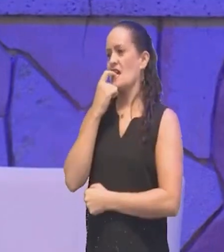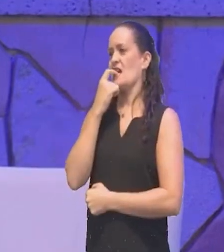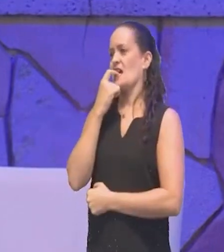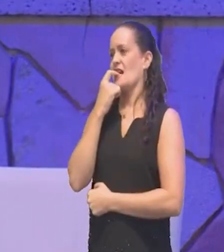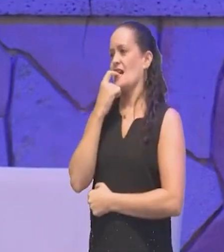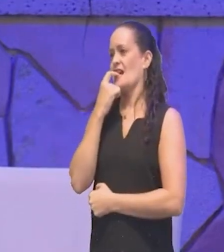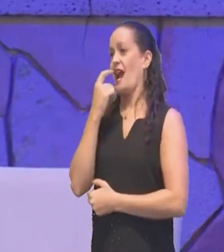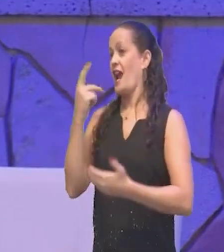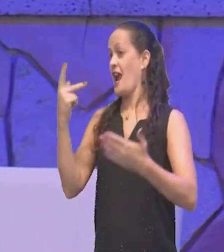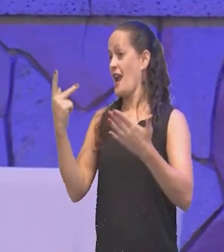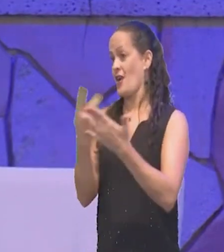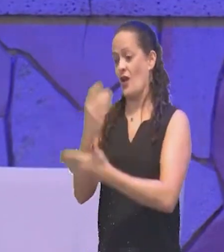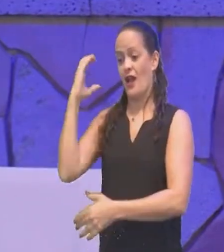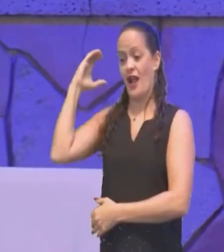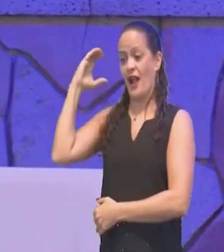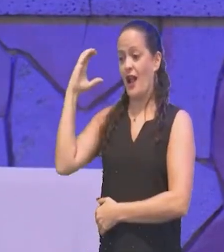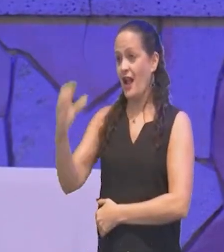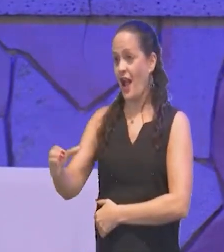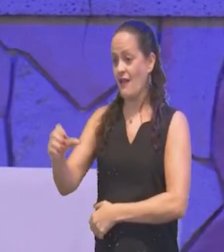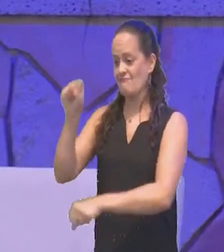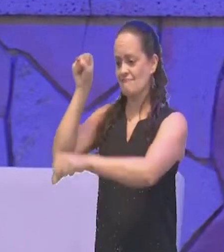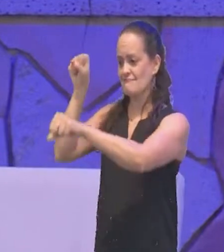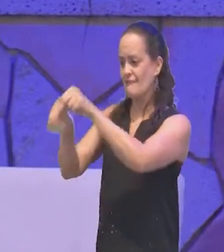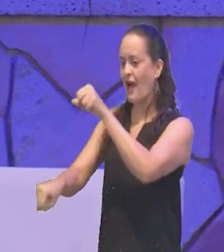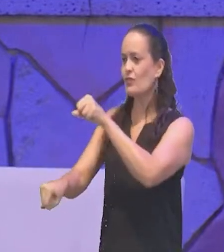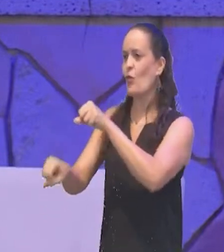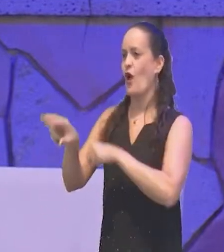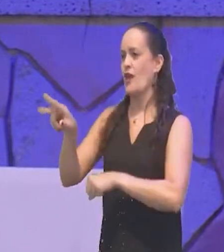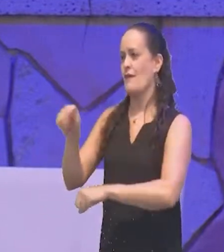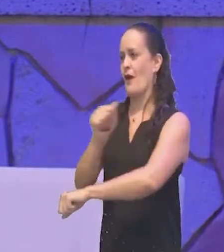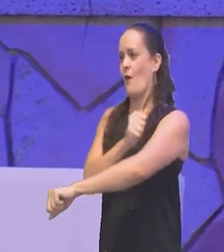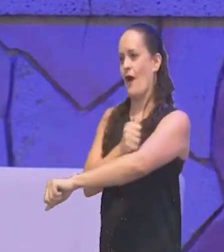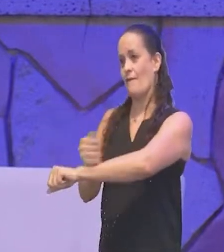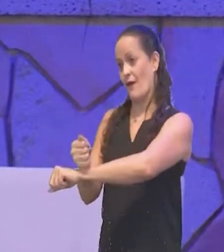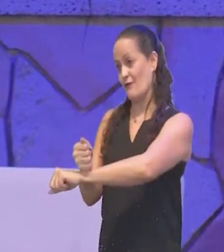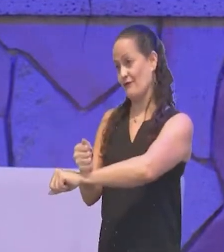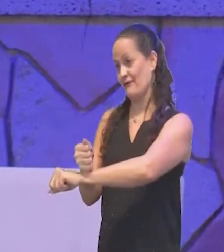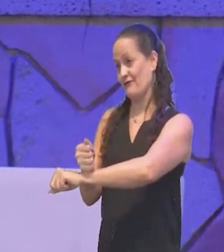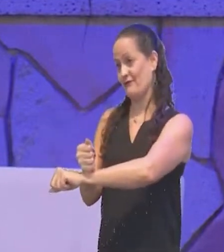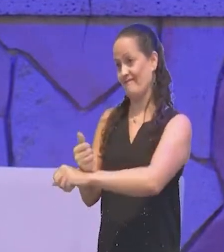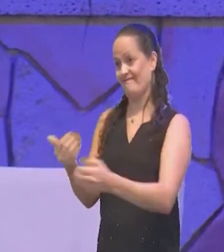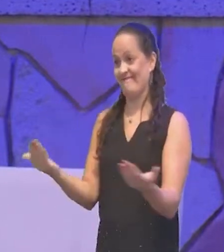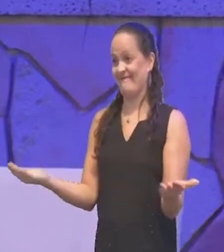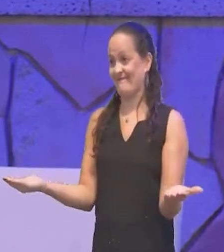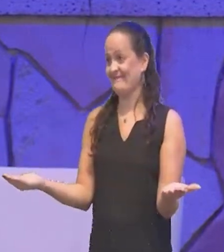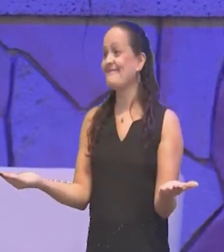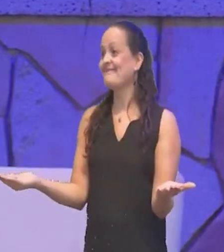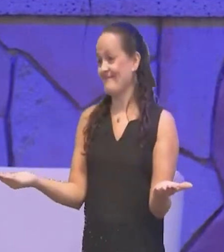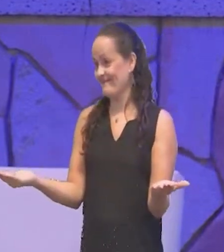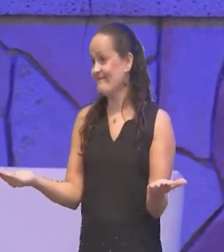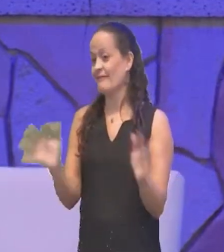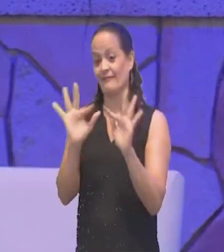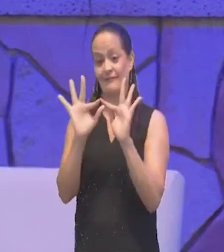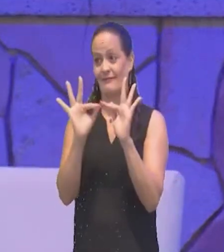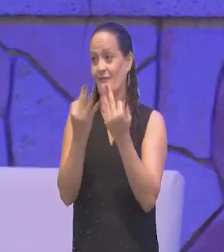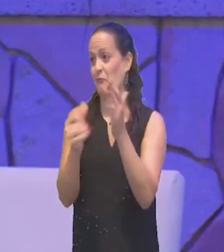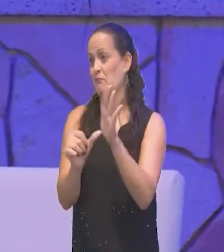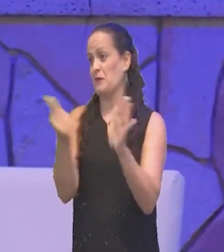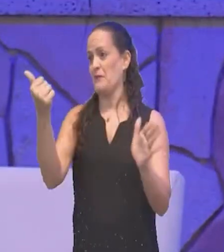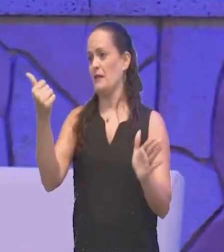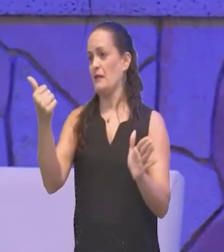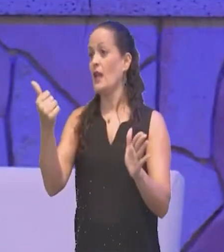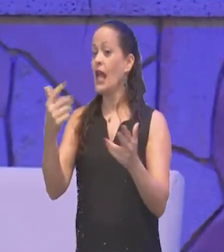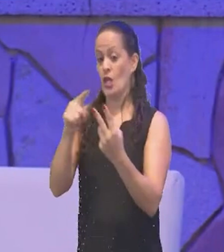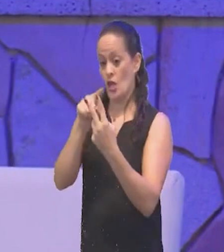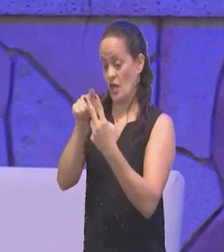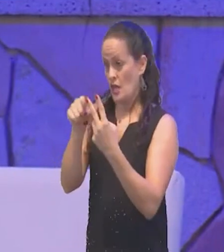sentimento levou Caim a assassinar o seu irmão Abel, e é importante lembrarmos que este casal falava com Deus